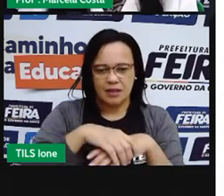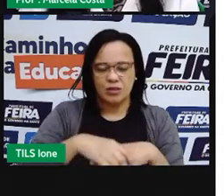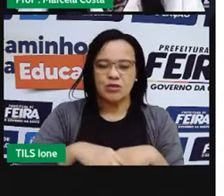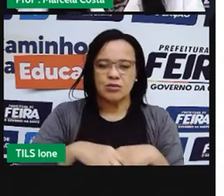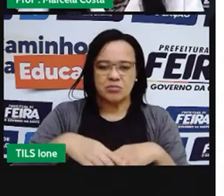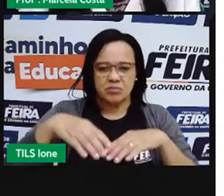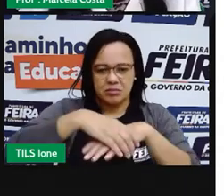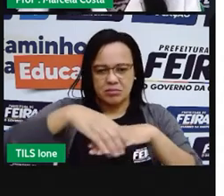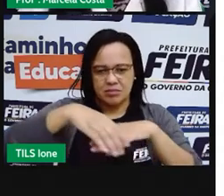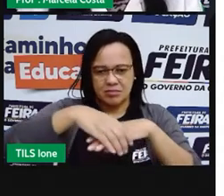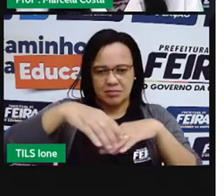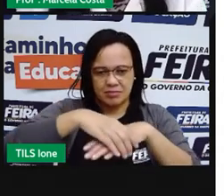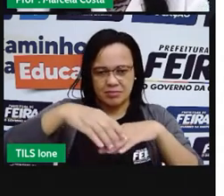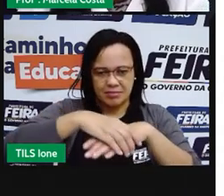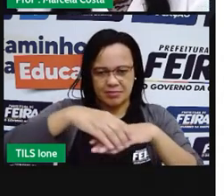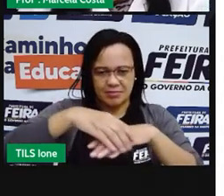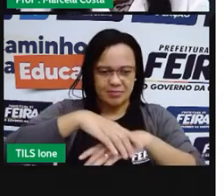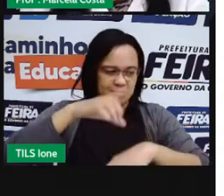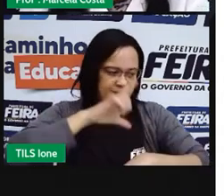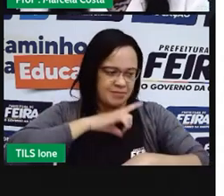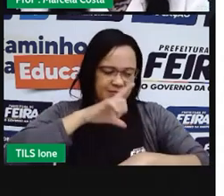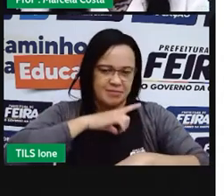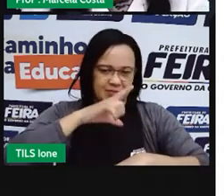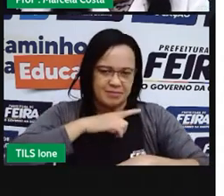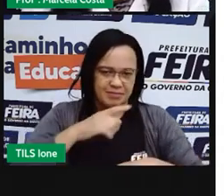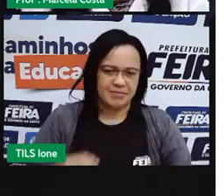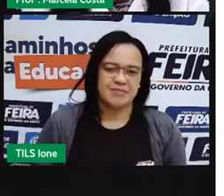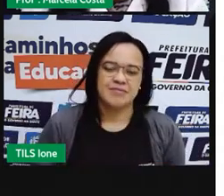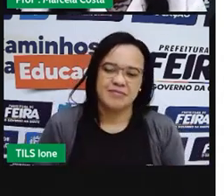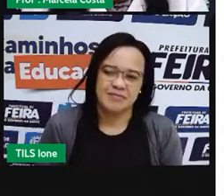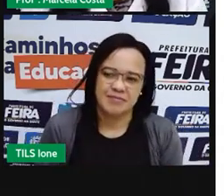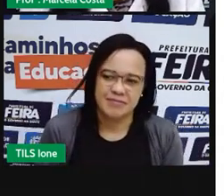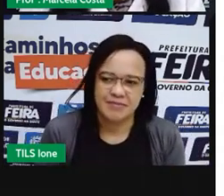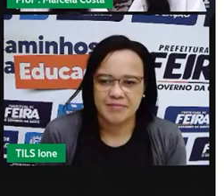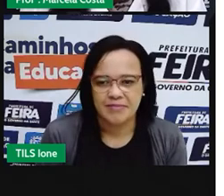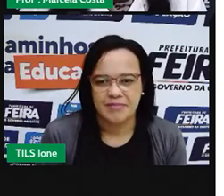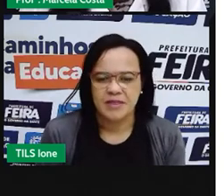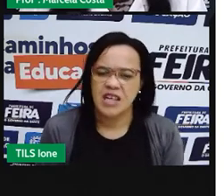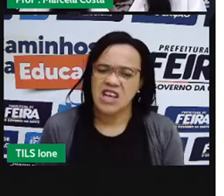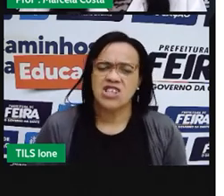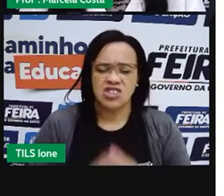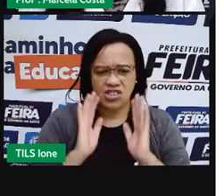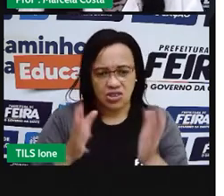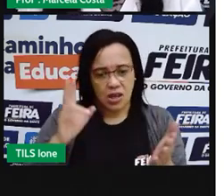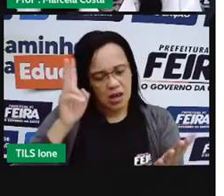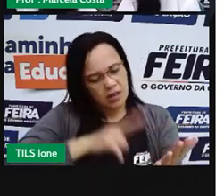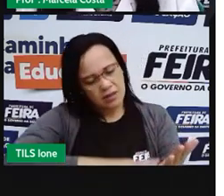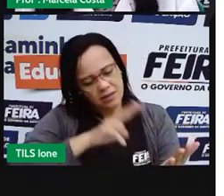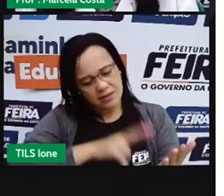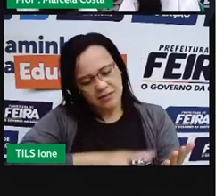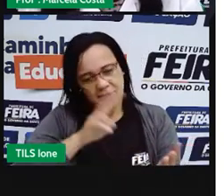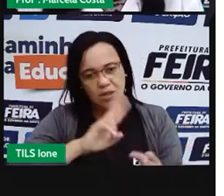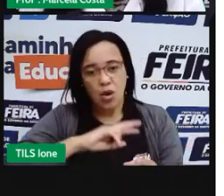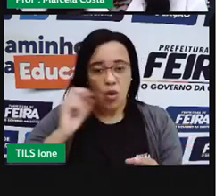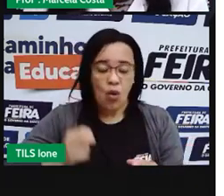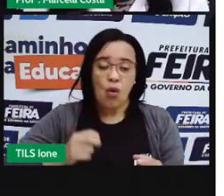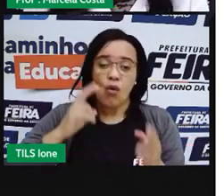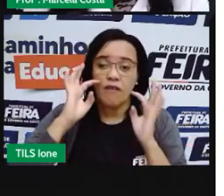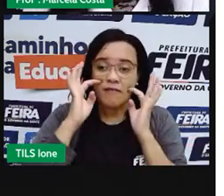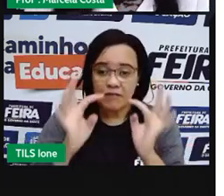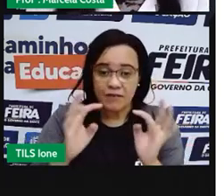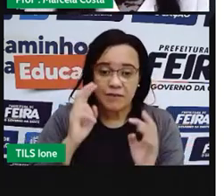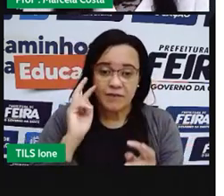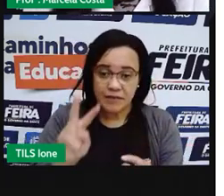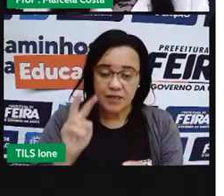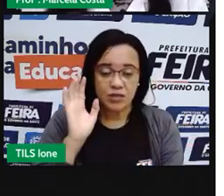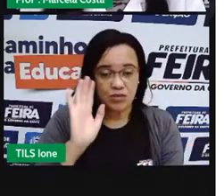clássicos da literatura infantil. Você já ouviu, já leu todos eles? Ou tem algum deles que você já